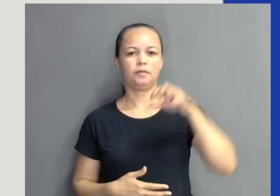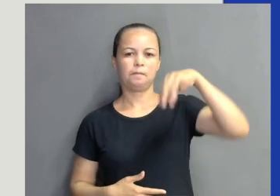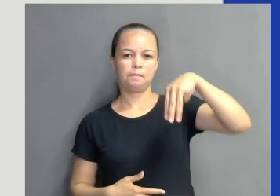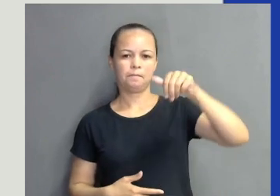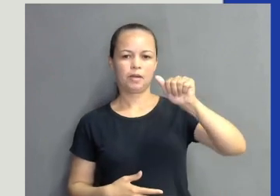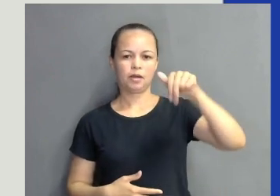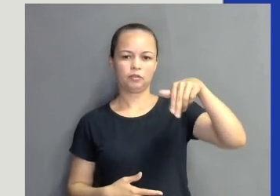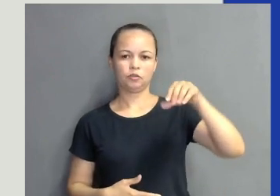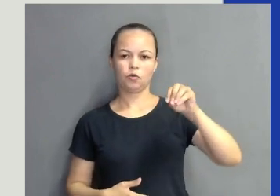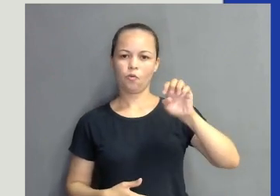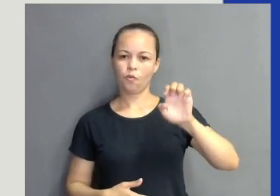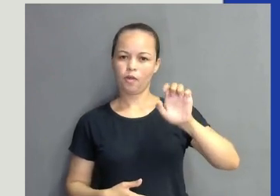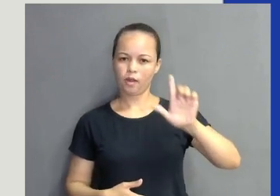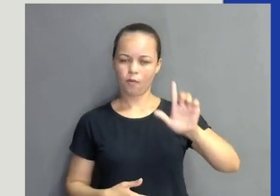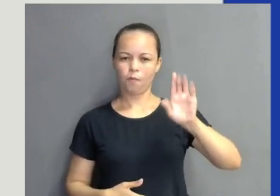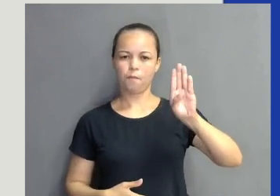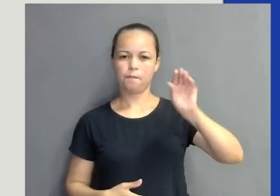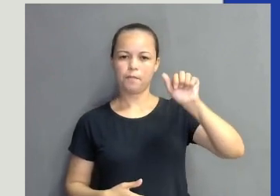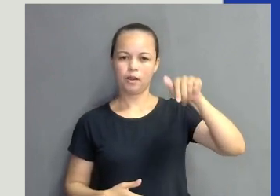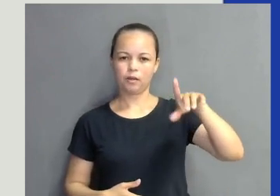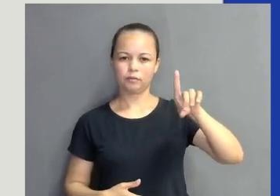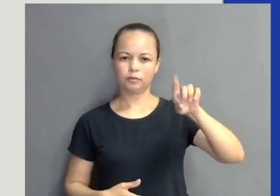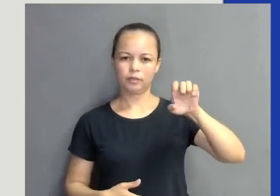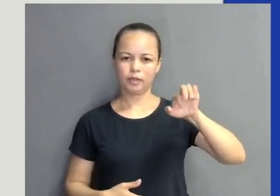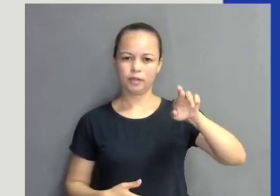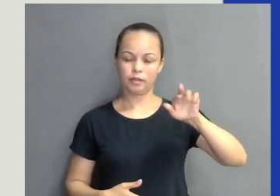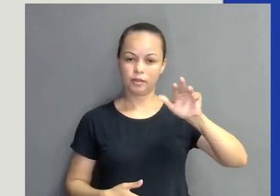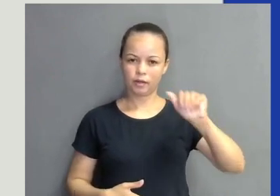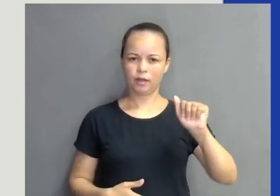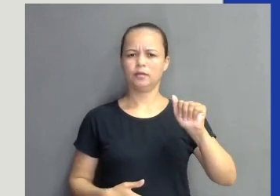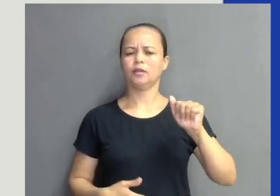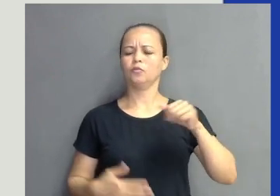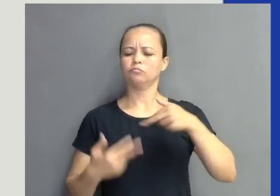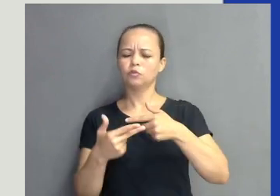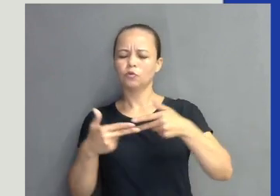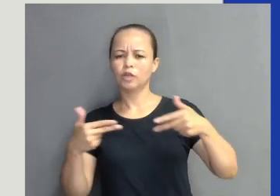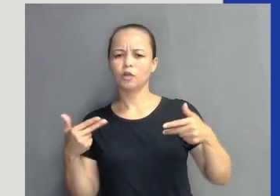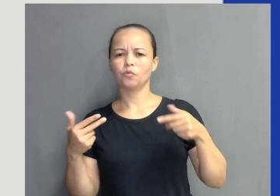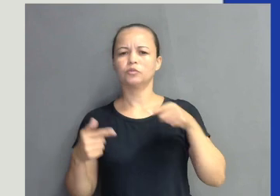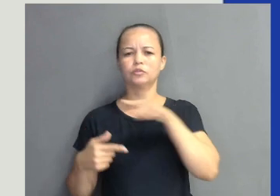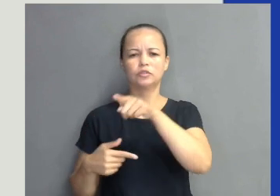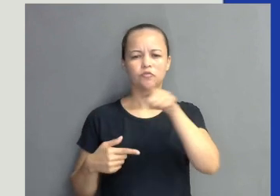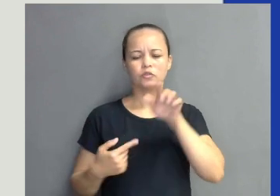a métrica, né, com versos isométricos, né, que são aqueles que têm o mesmo